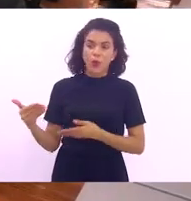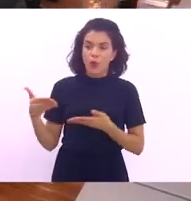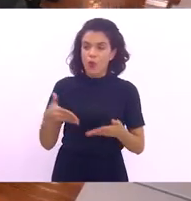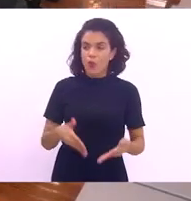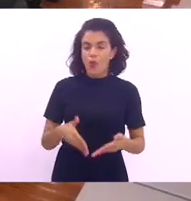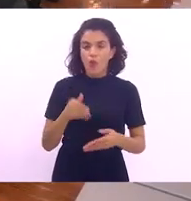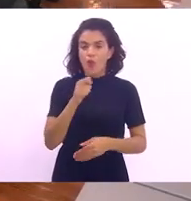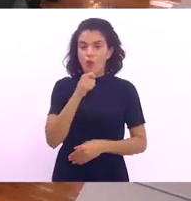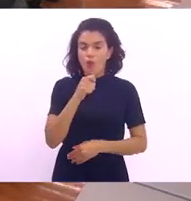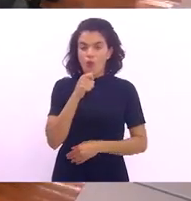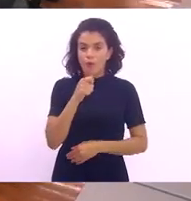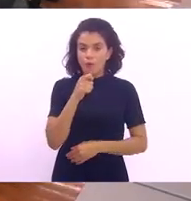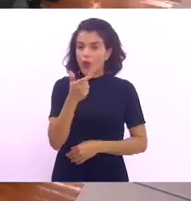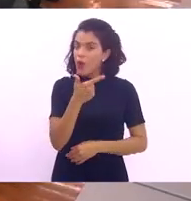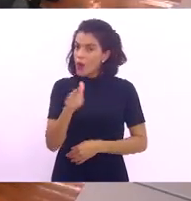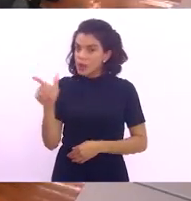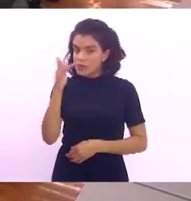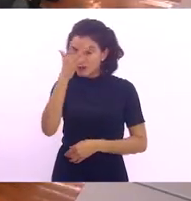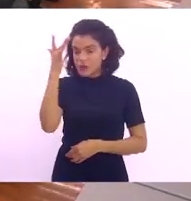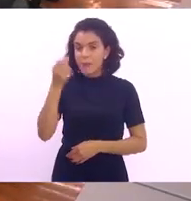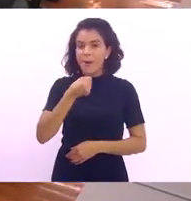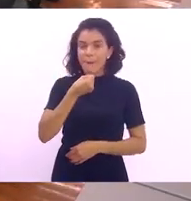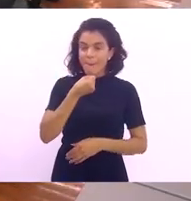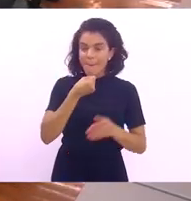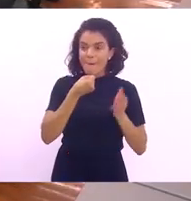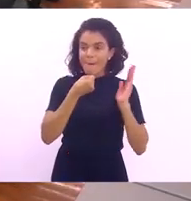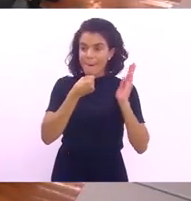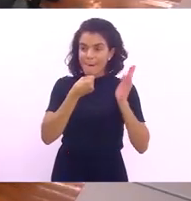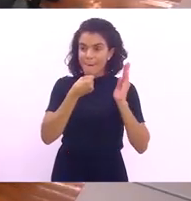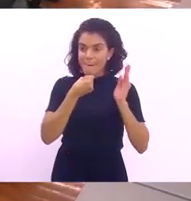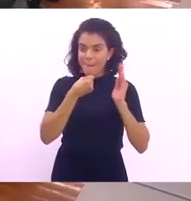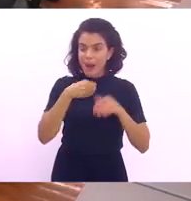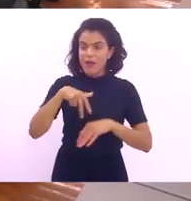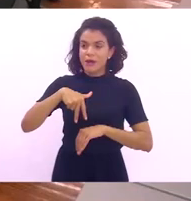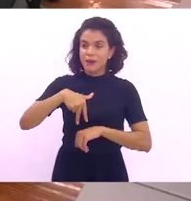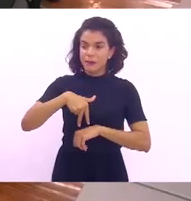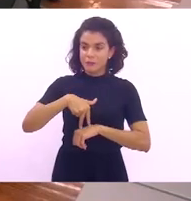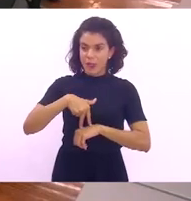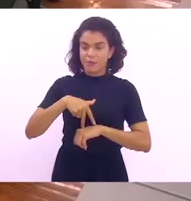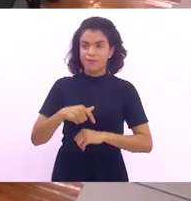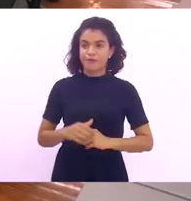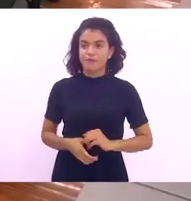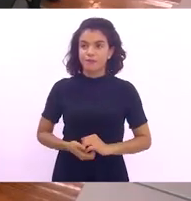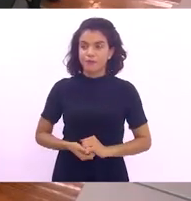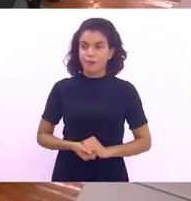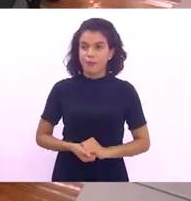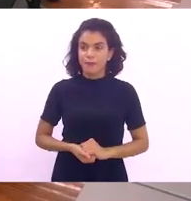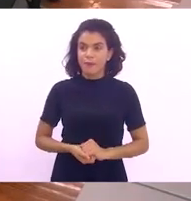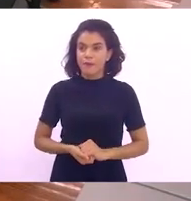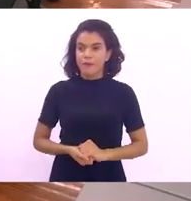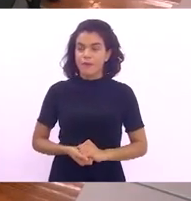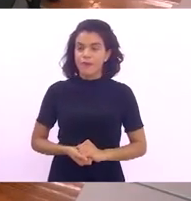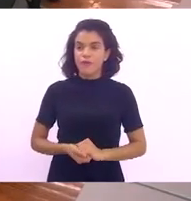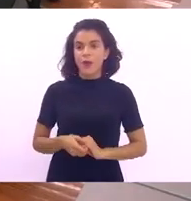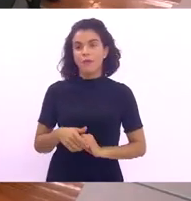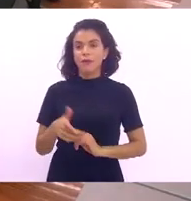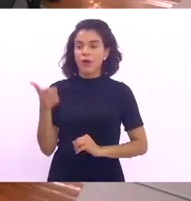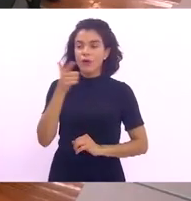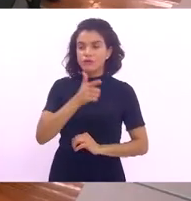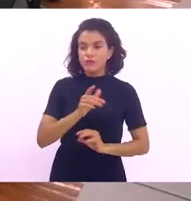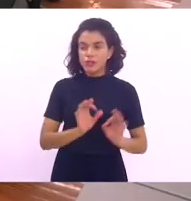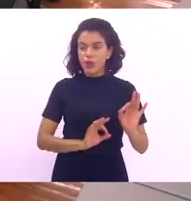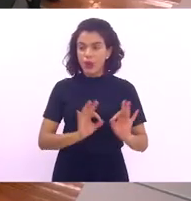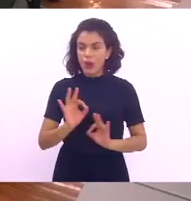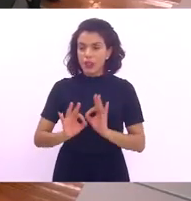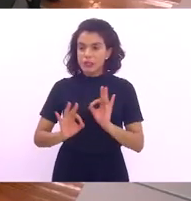outras pessoas falaram do púlpito tá só para que a gente possa organizar de maneira